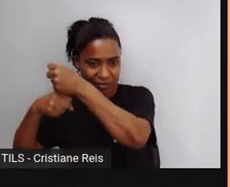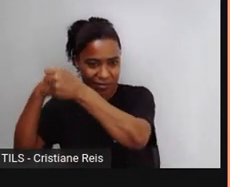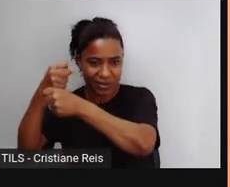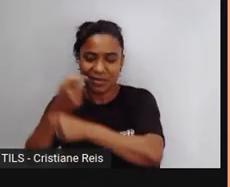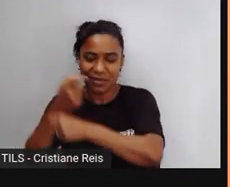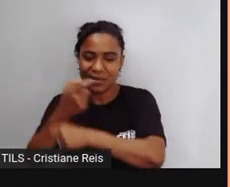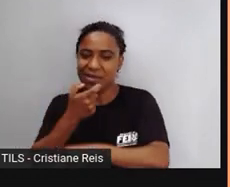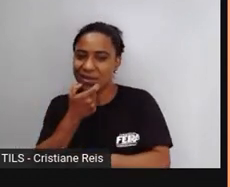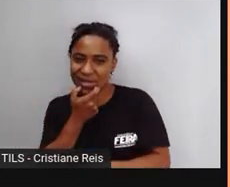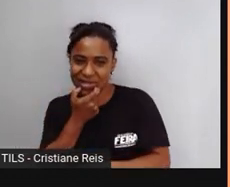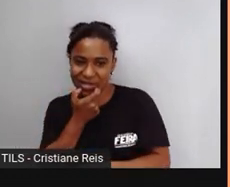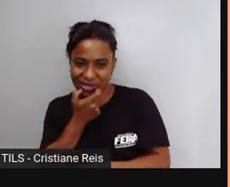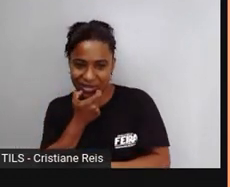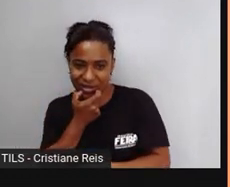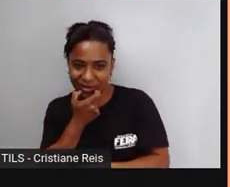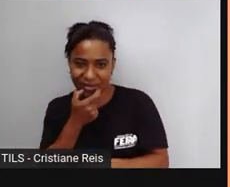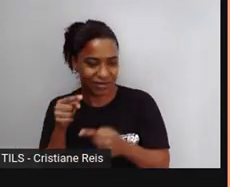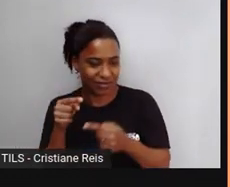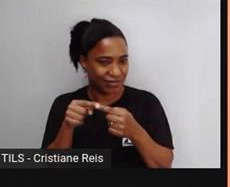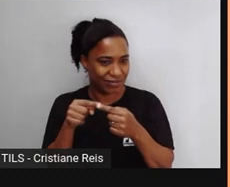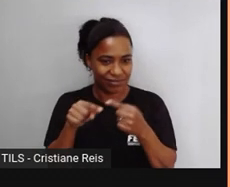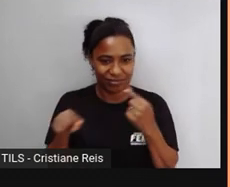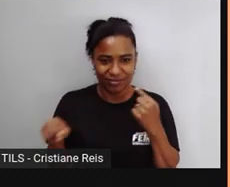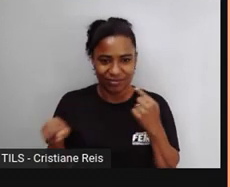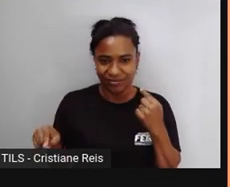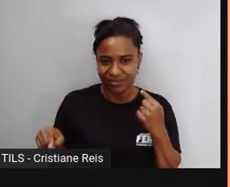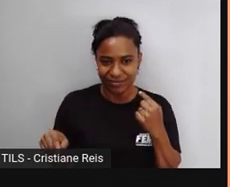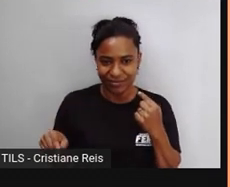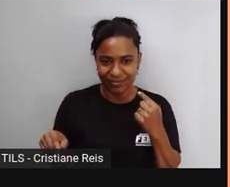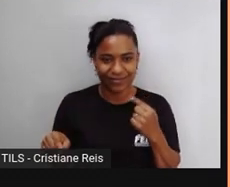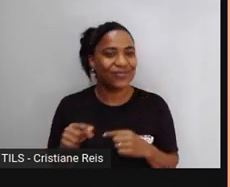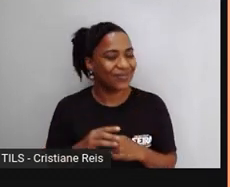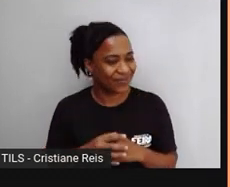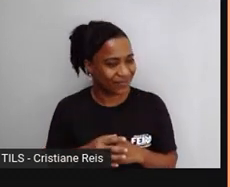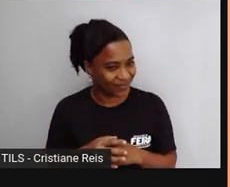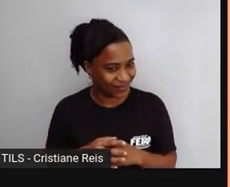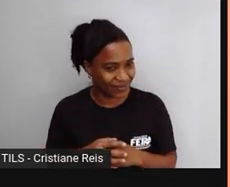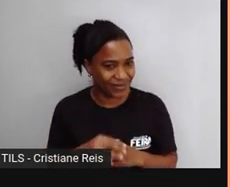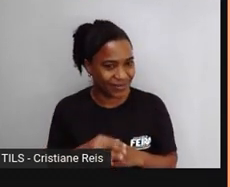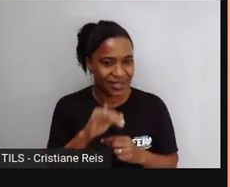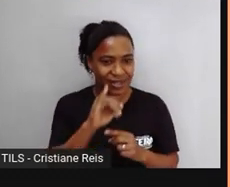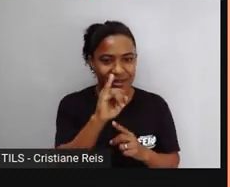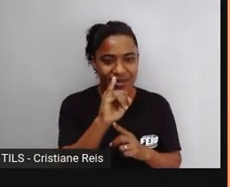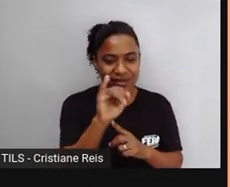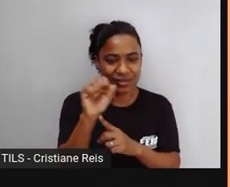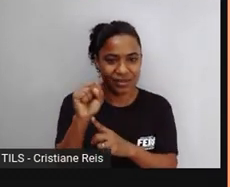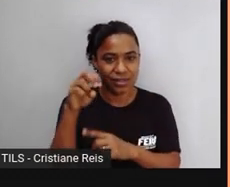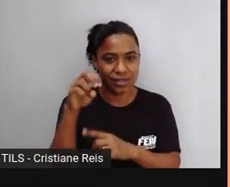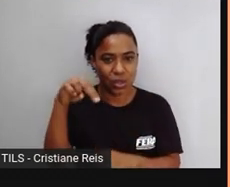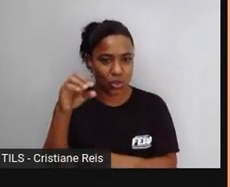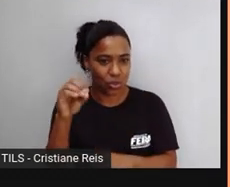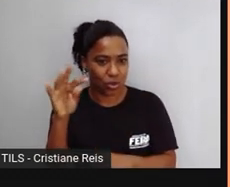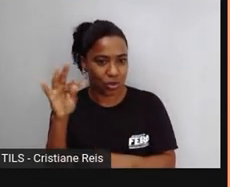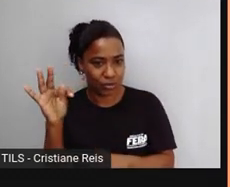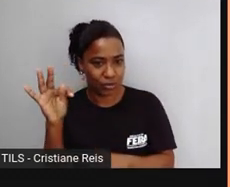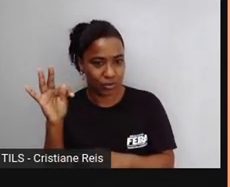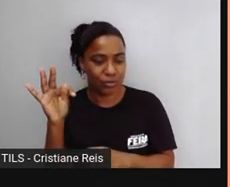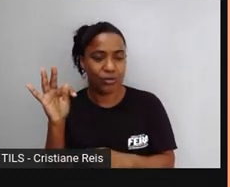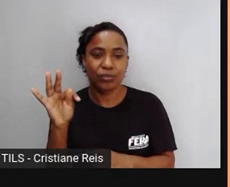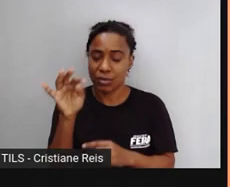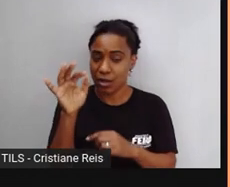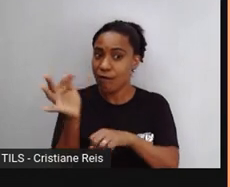Observem que is not é o inglês formal. Eu posso também fazer a forma contrata